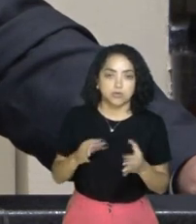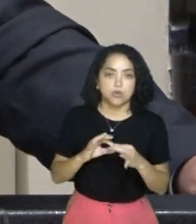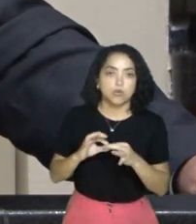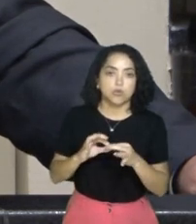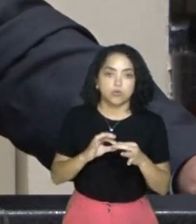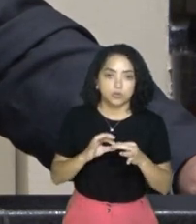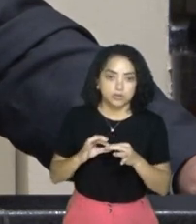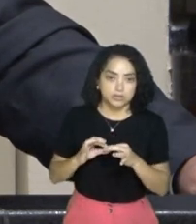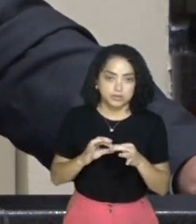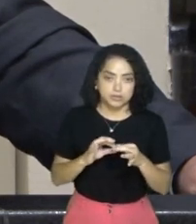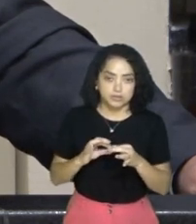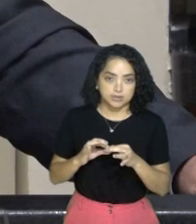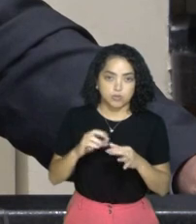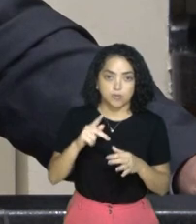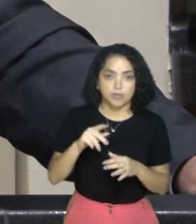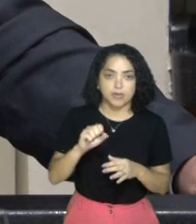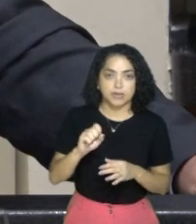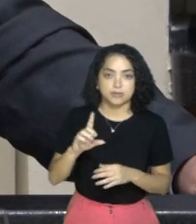PSD